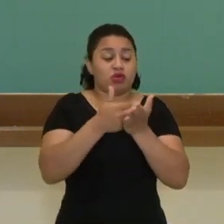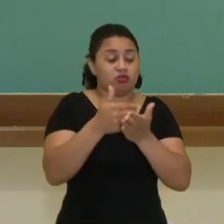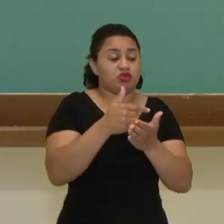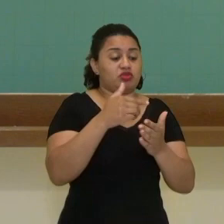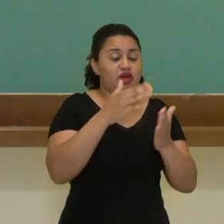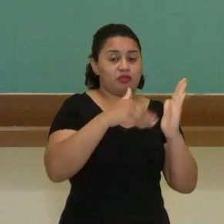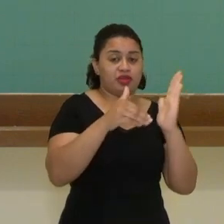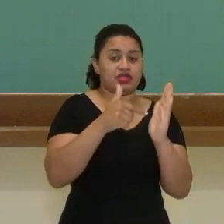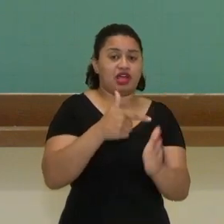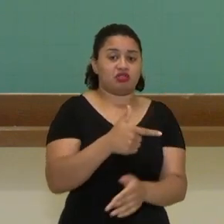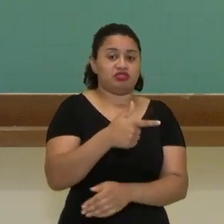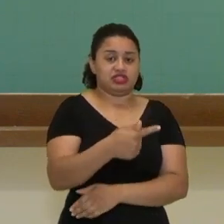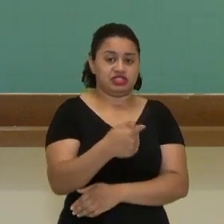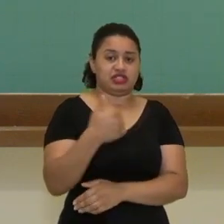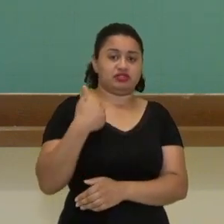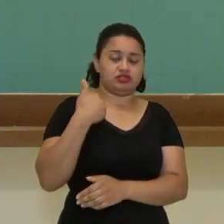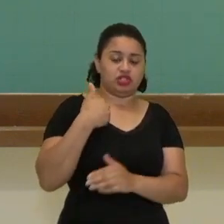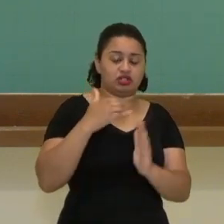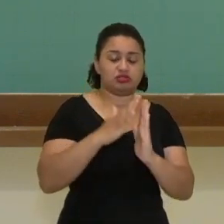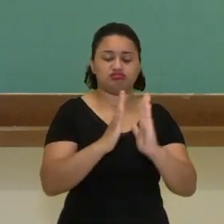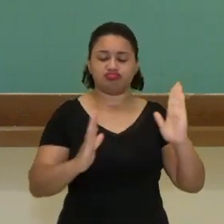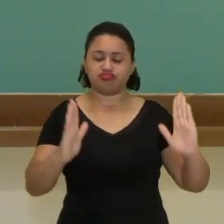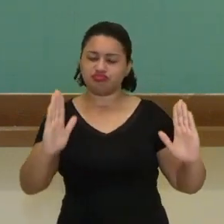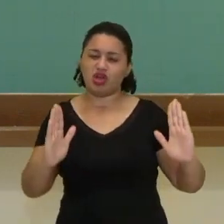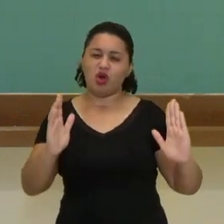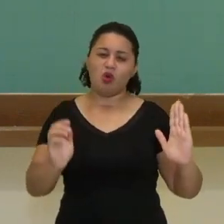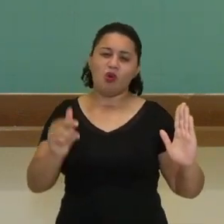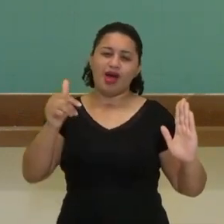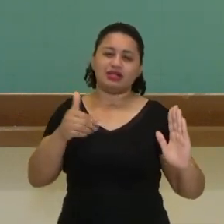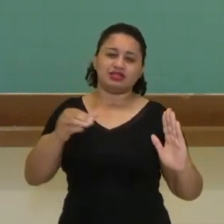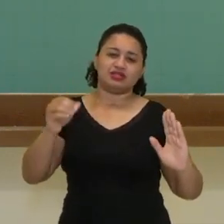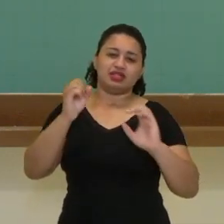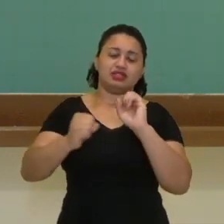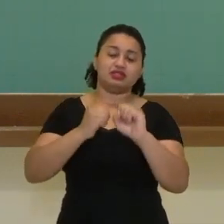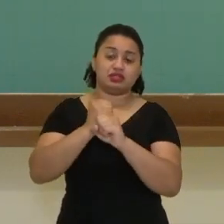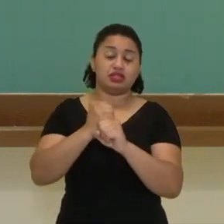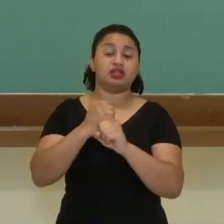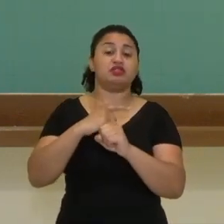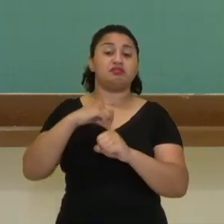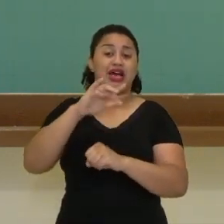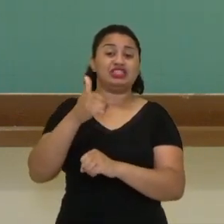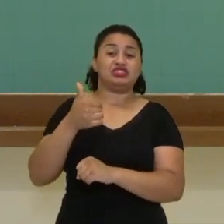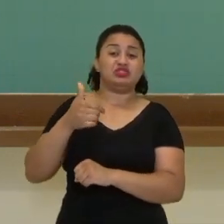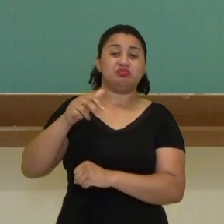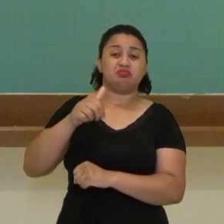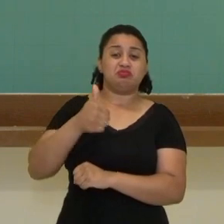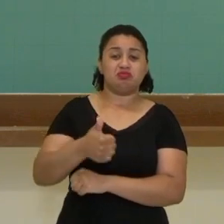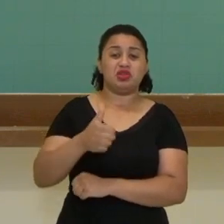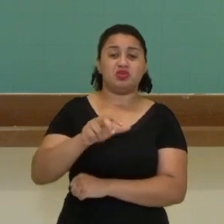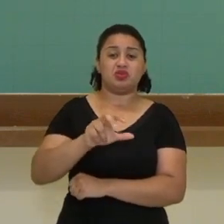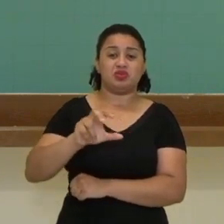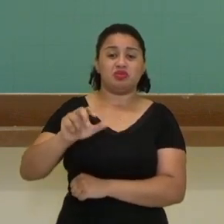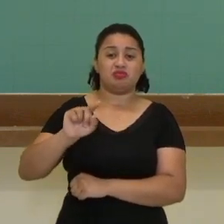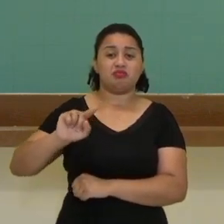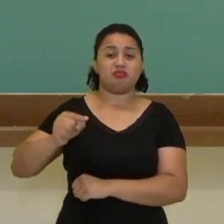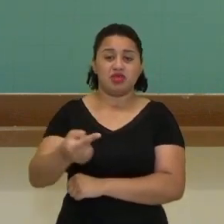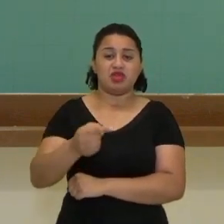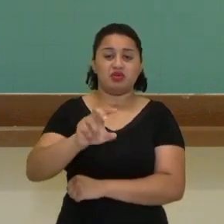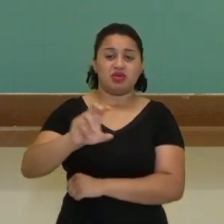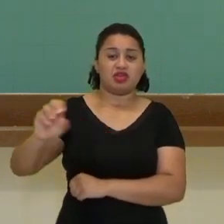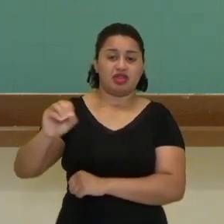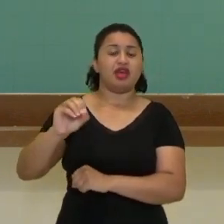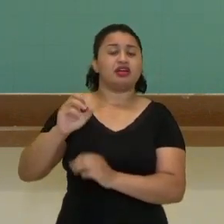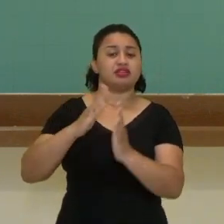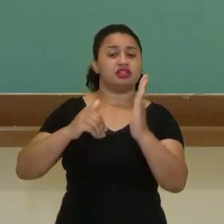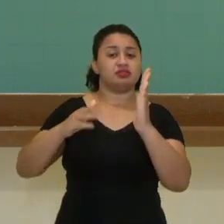ele produziu mais de 1.500 obras, uma personalidade extremamente intensa e que infelizmente só teve valor